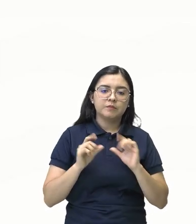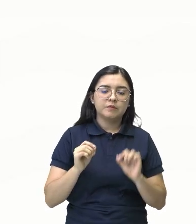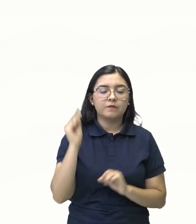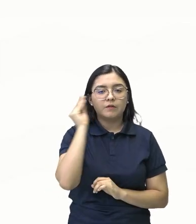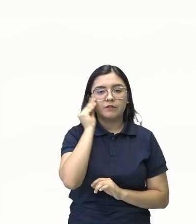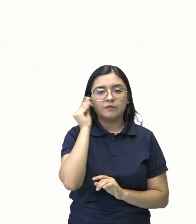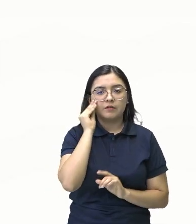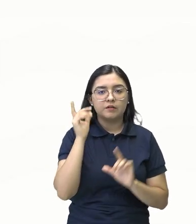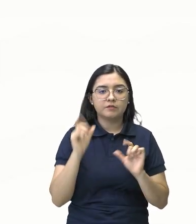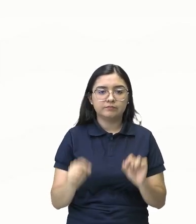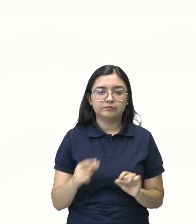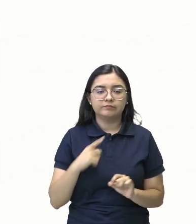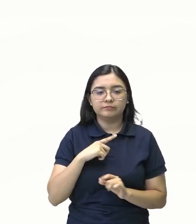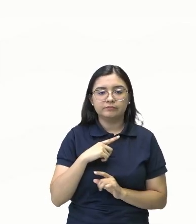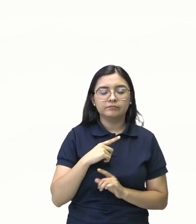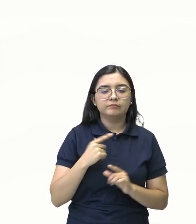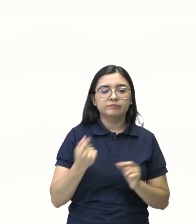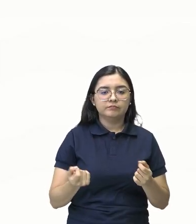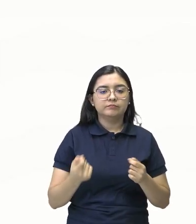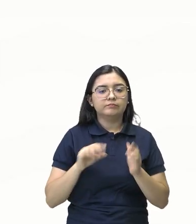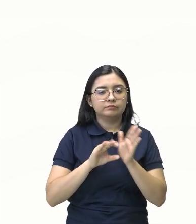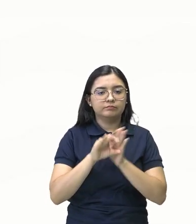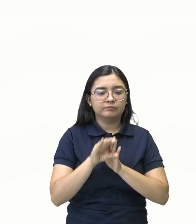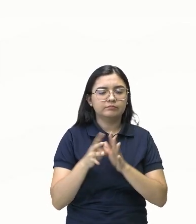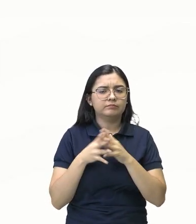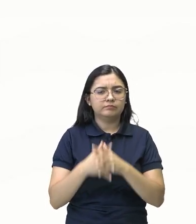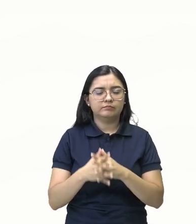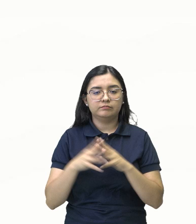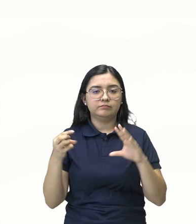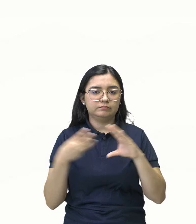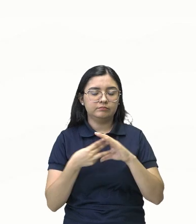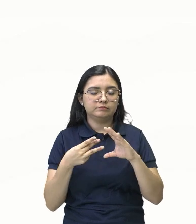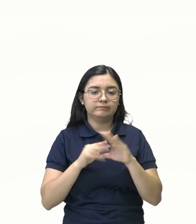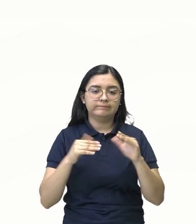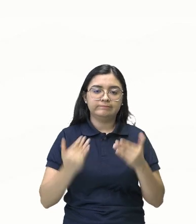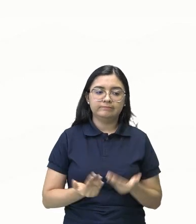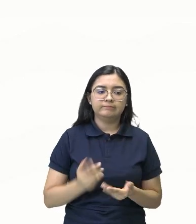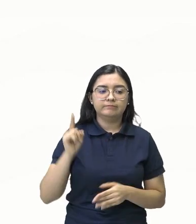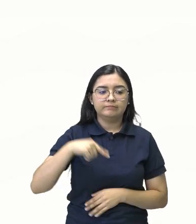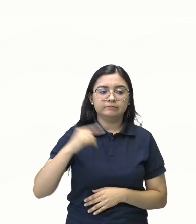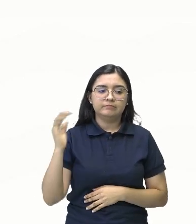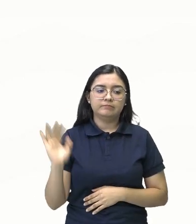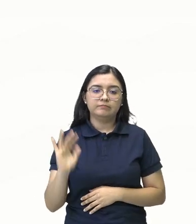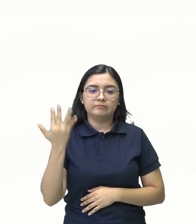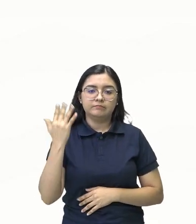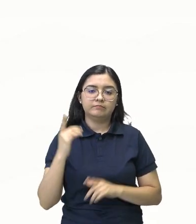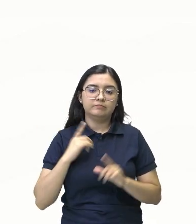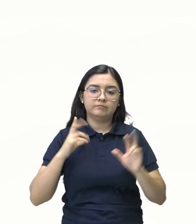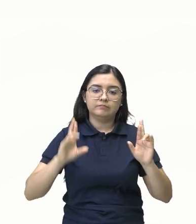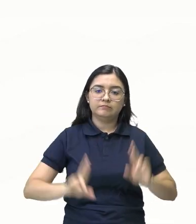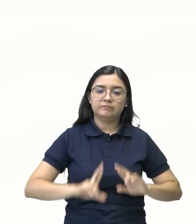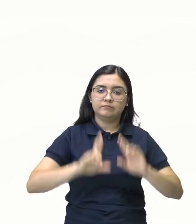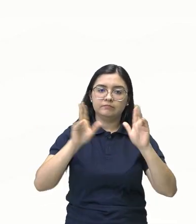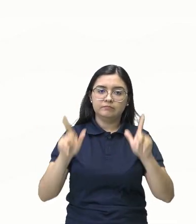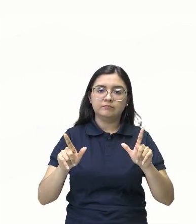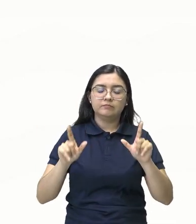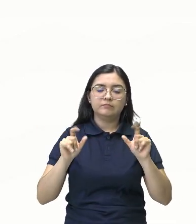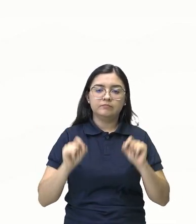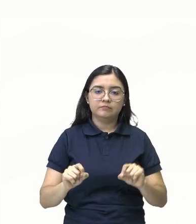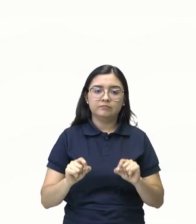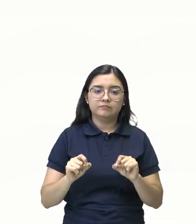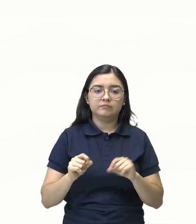nos indivíduos mais complexos, né? E é dessa forma que ocorre, por exemplo, a diferenciação